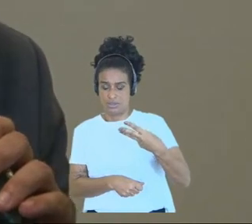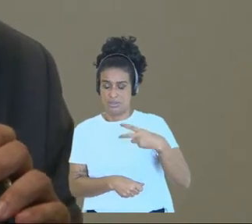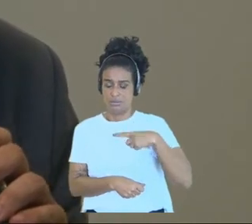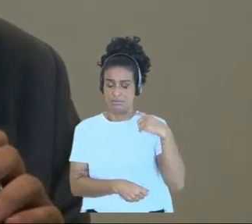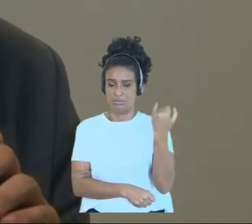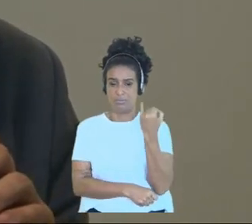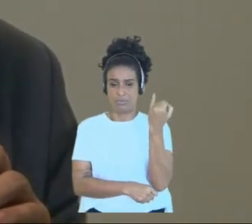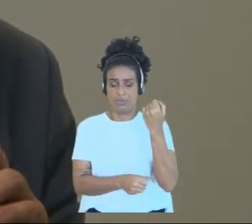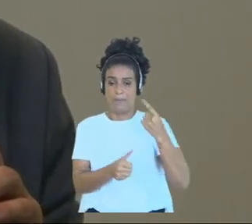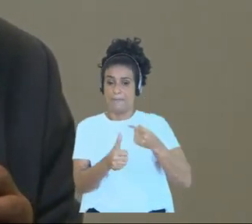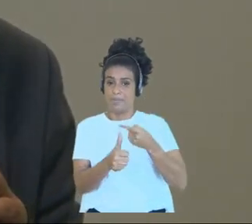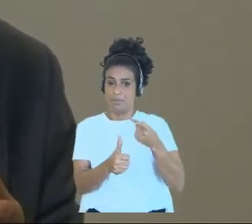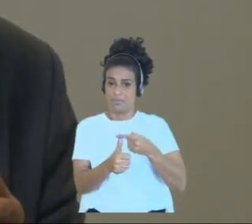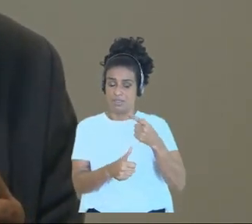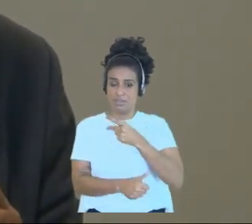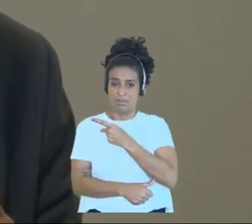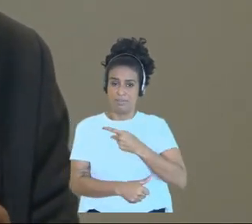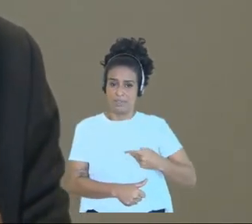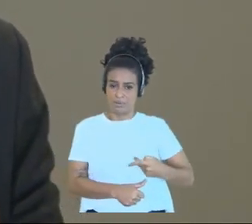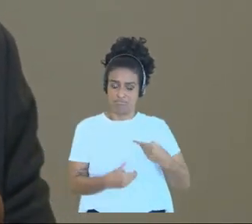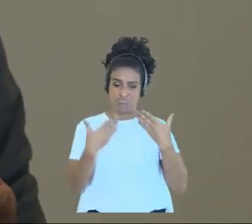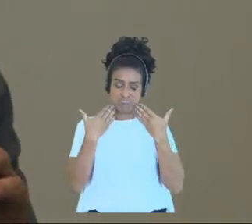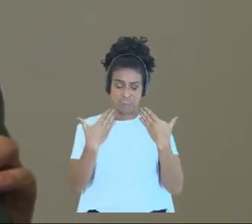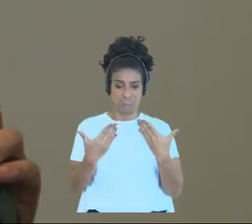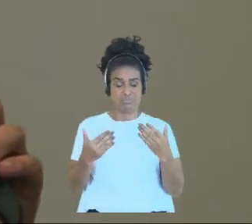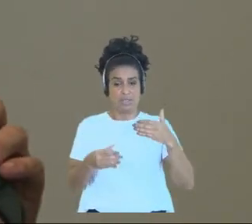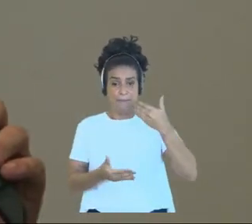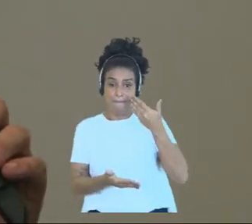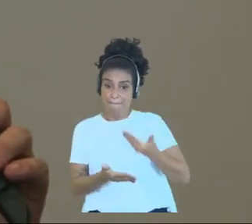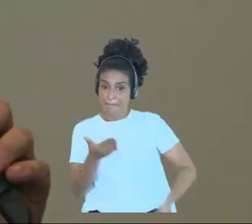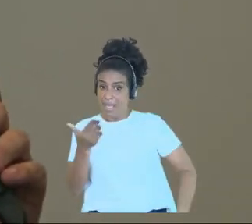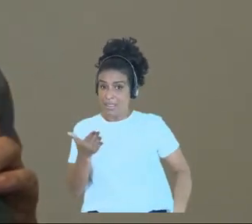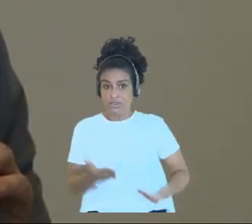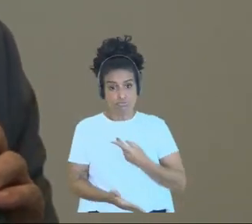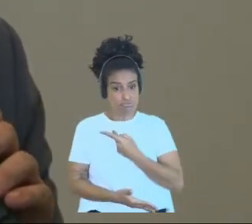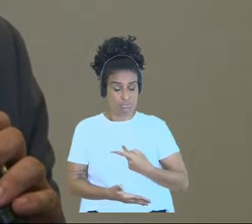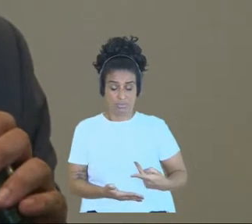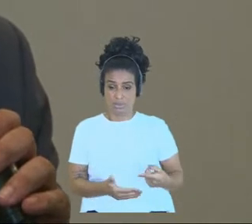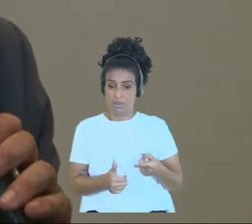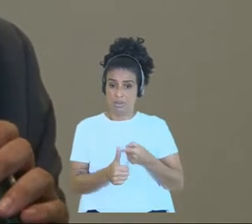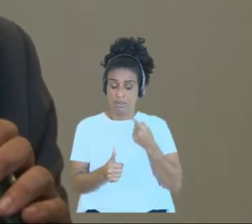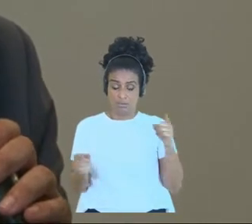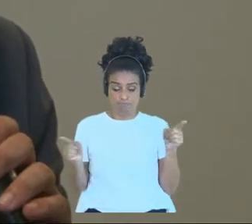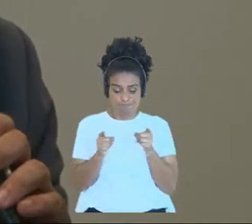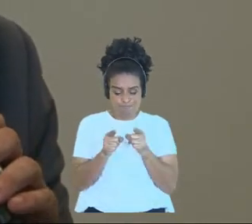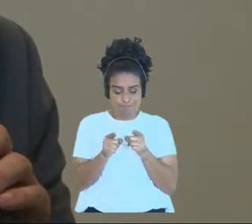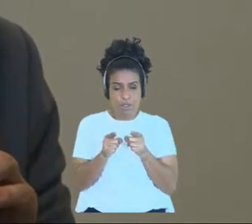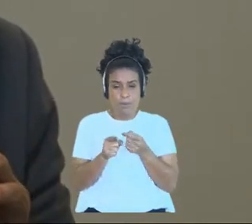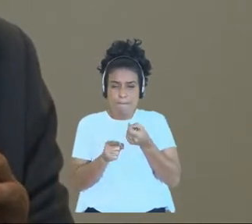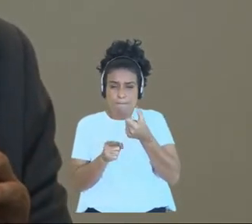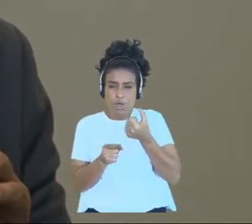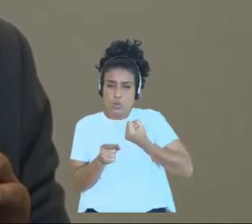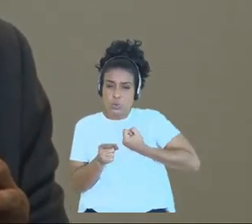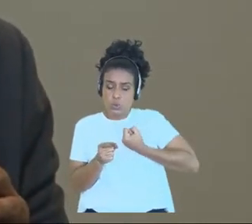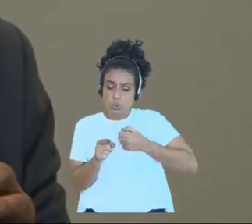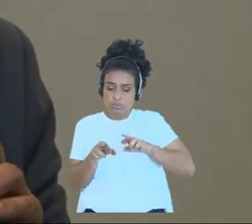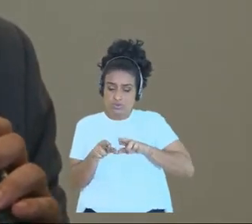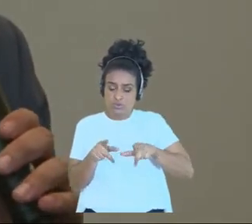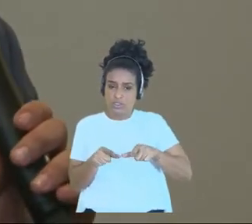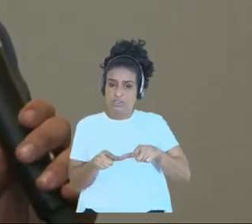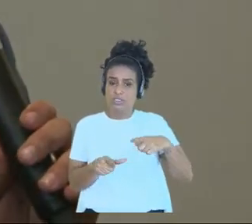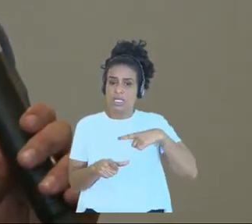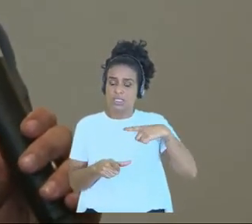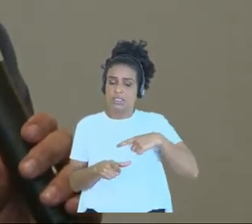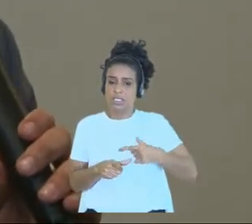primeira vez que um presidente incumbente perde a eleição e foi a margem mais estreita, ainda que o Brasil já tenha tido 2